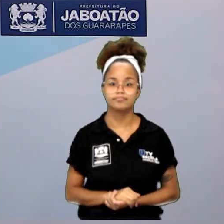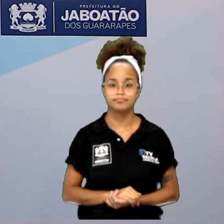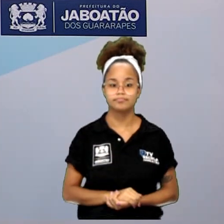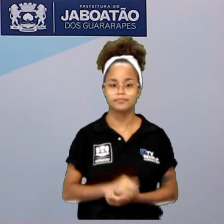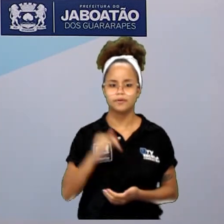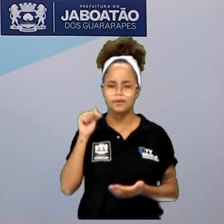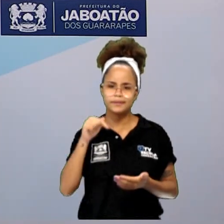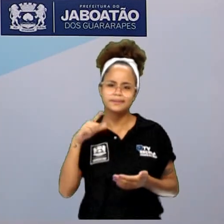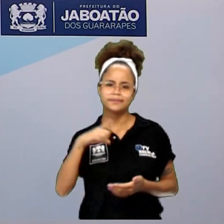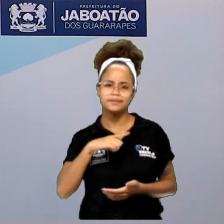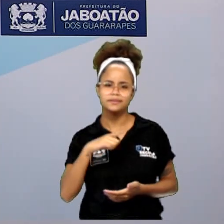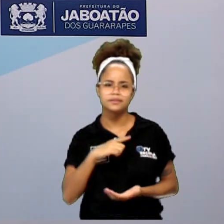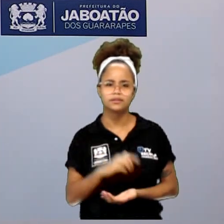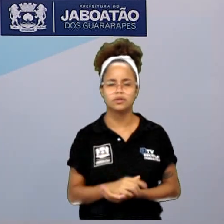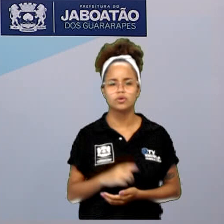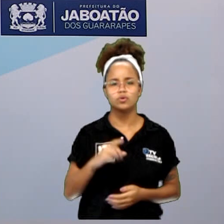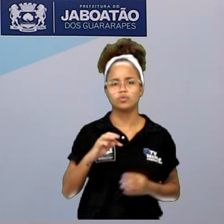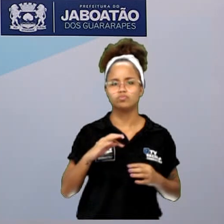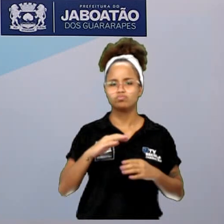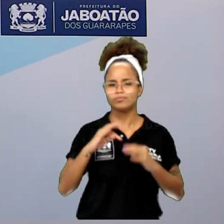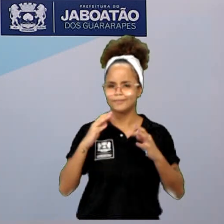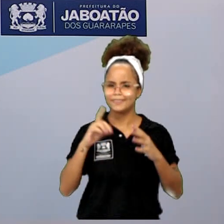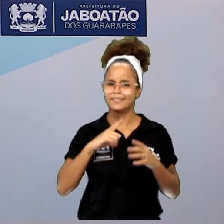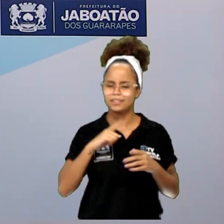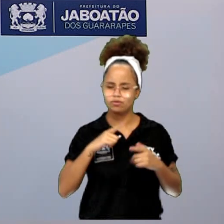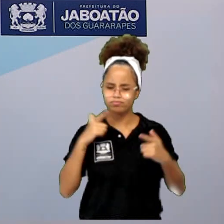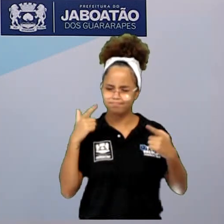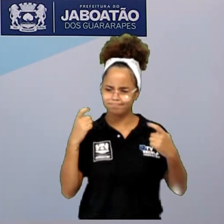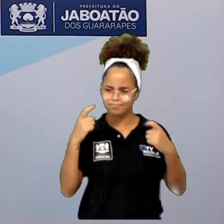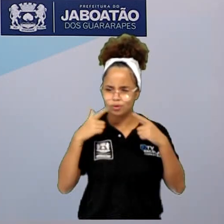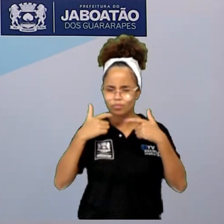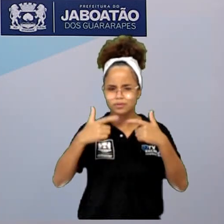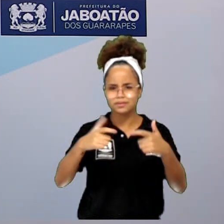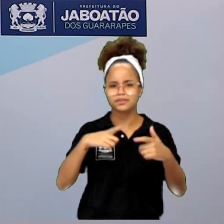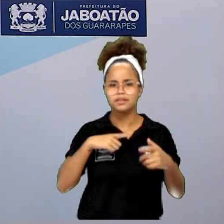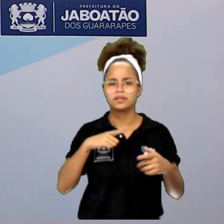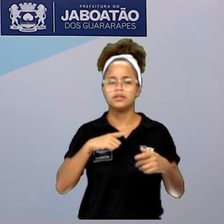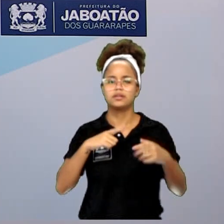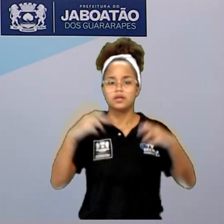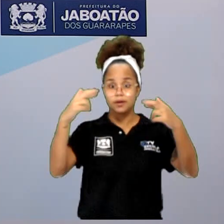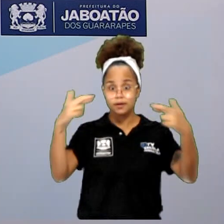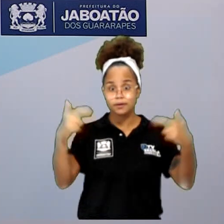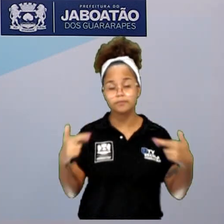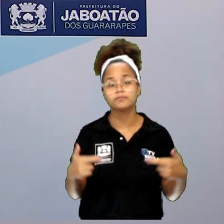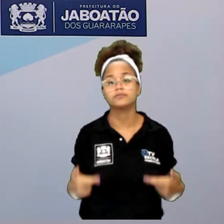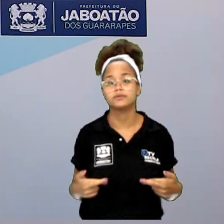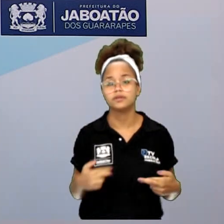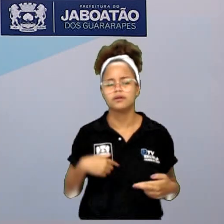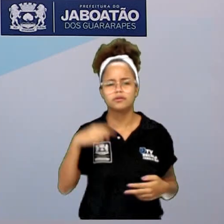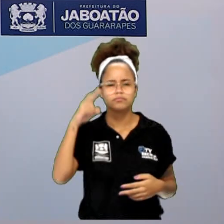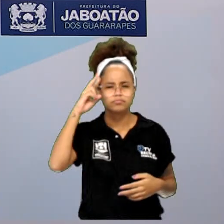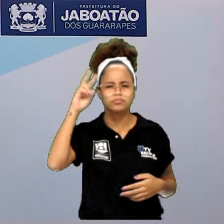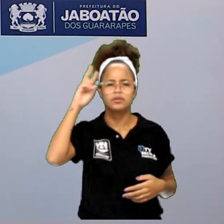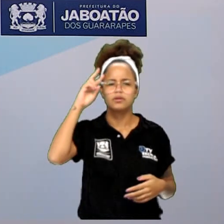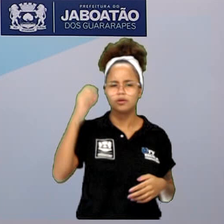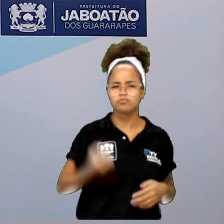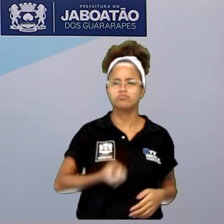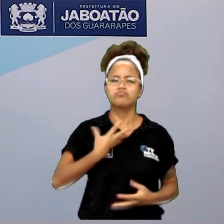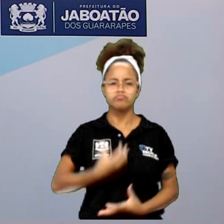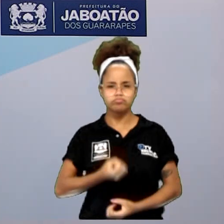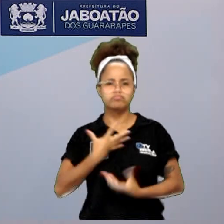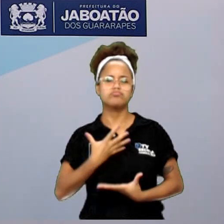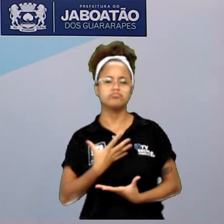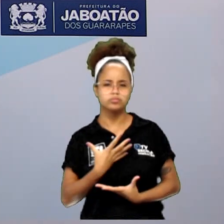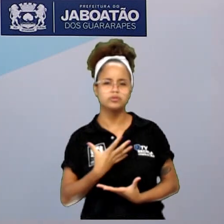a gente percebe que ela faz toda uma crítica, o texto possui algumas rimas, e isso dá a gente aquela lembrança, né, do poema, a estrutura do